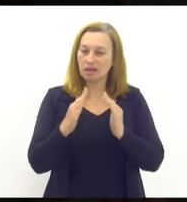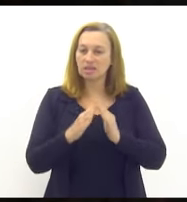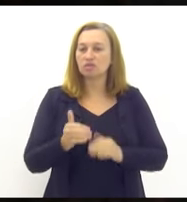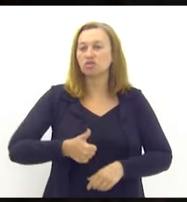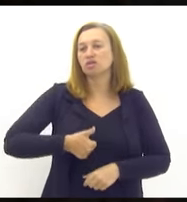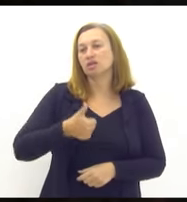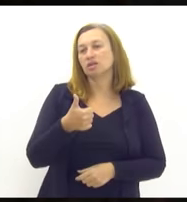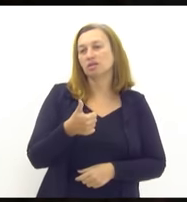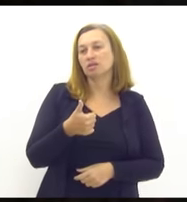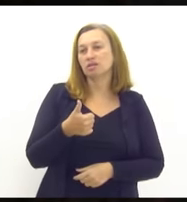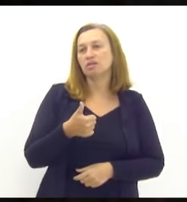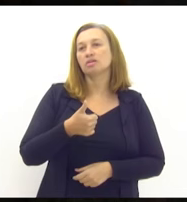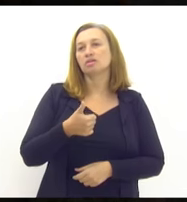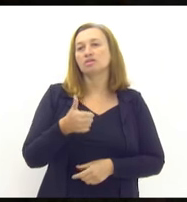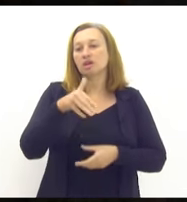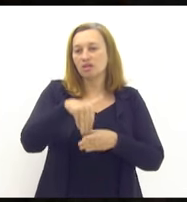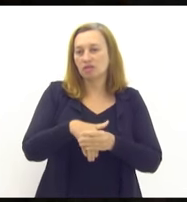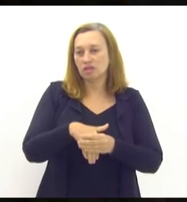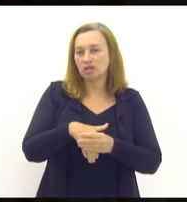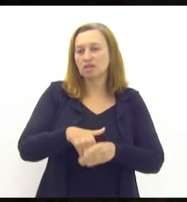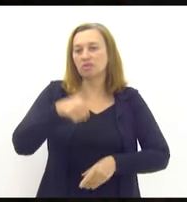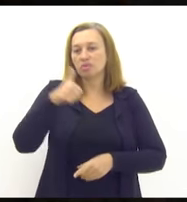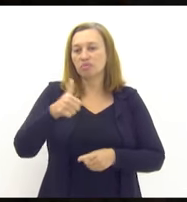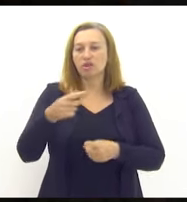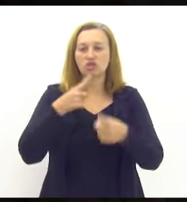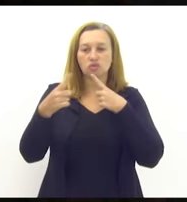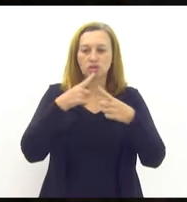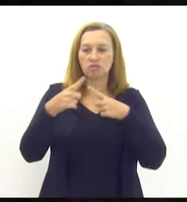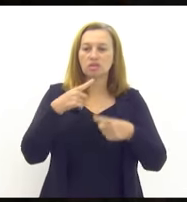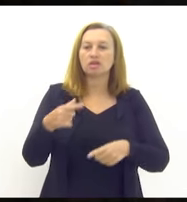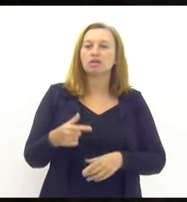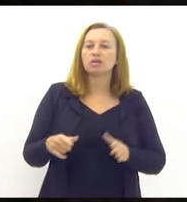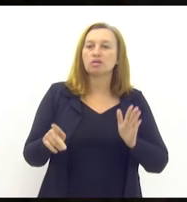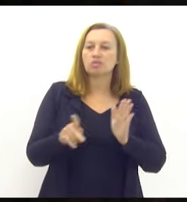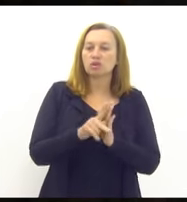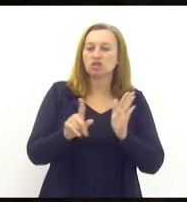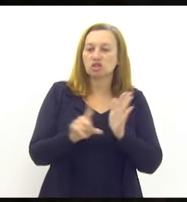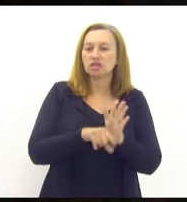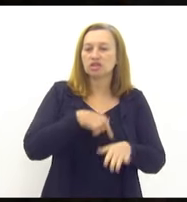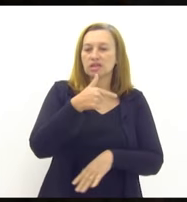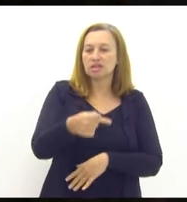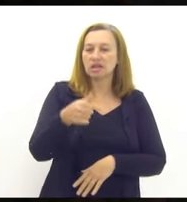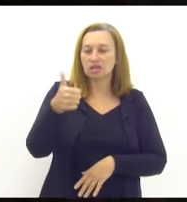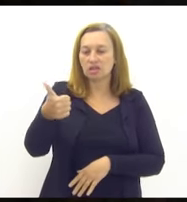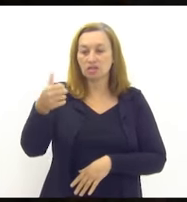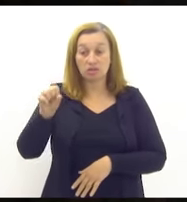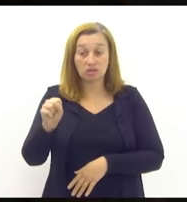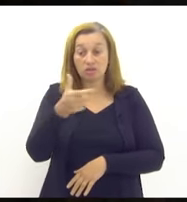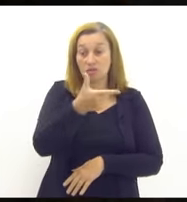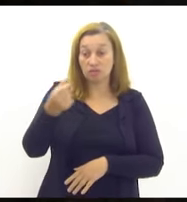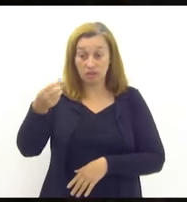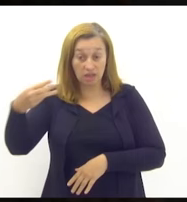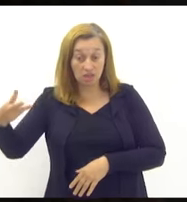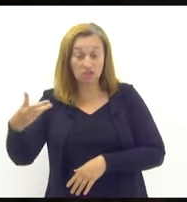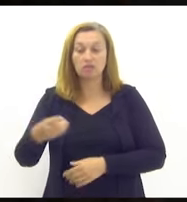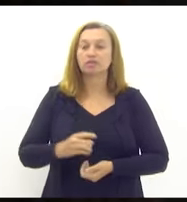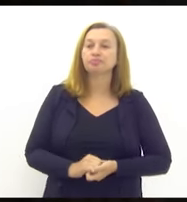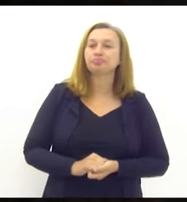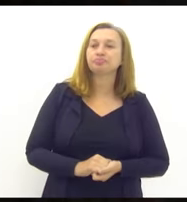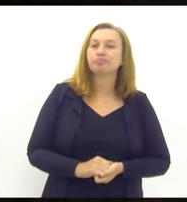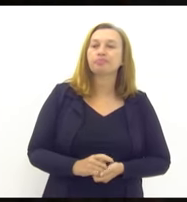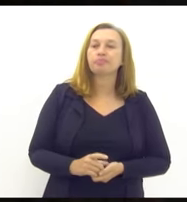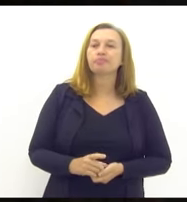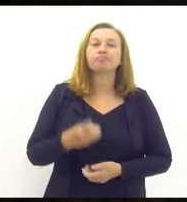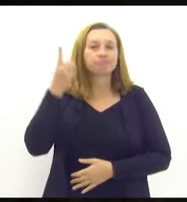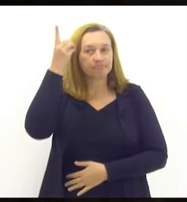tramitação ordinária em em primea projeto de lei número 7182 de